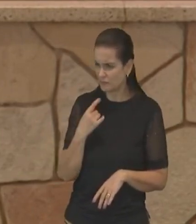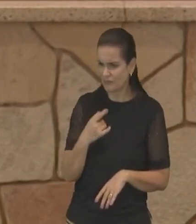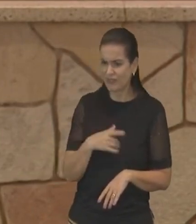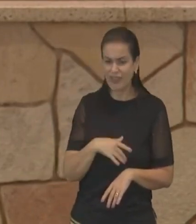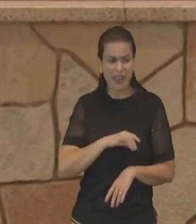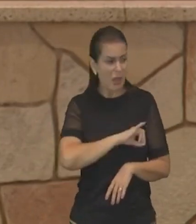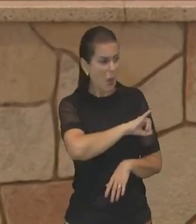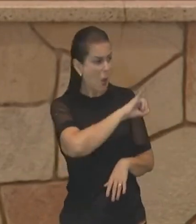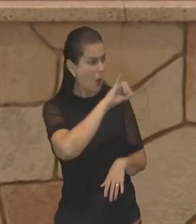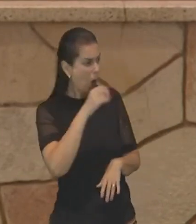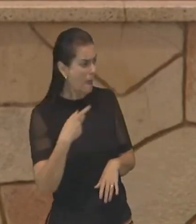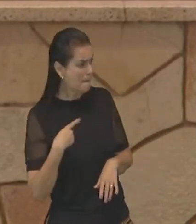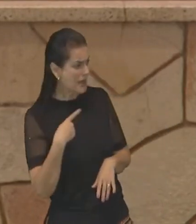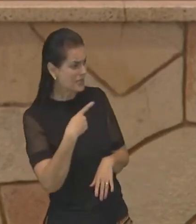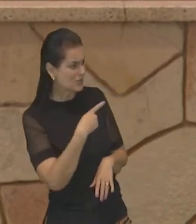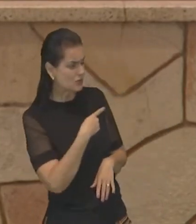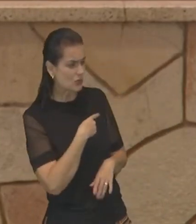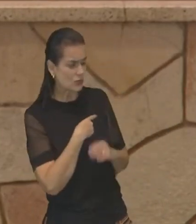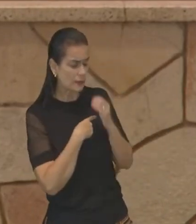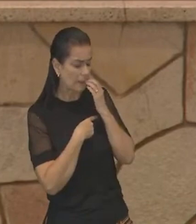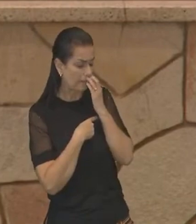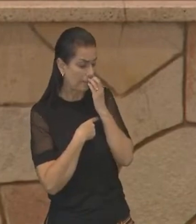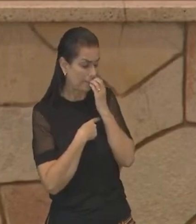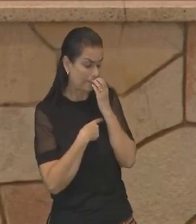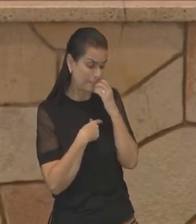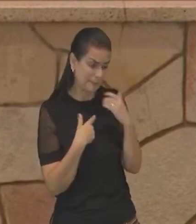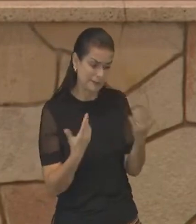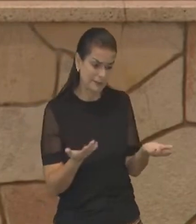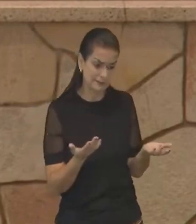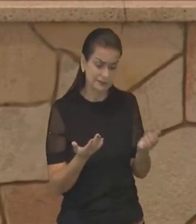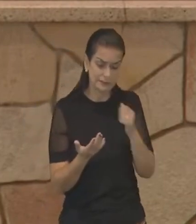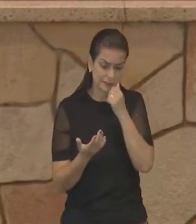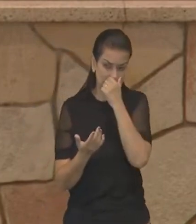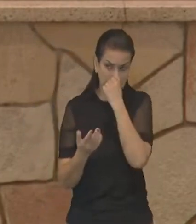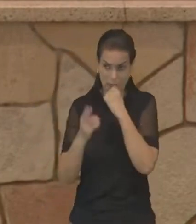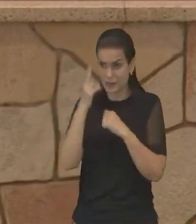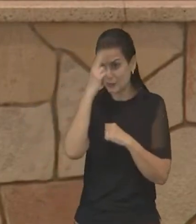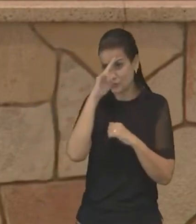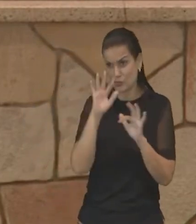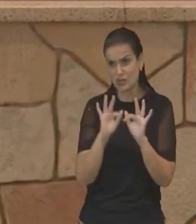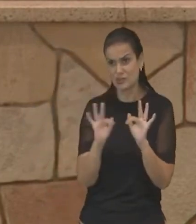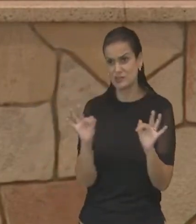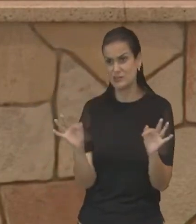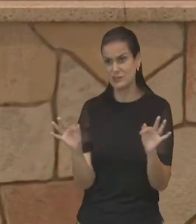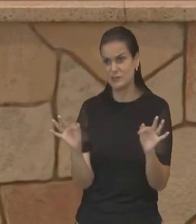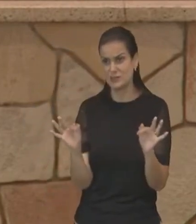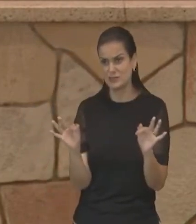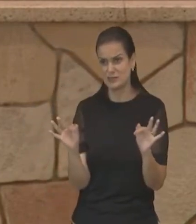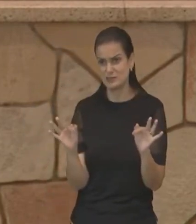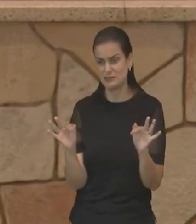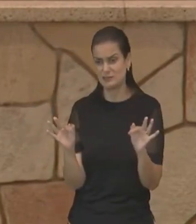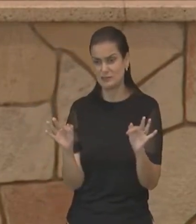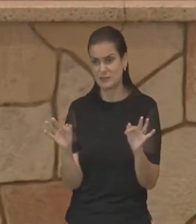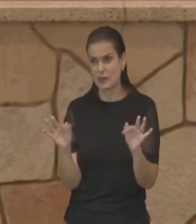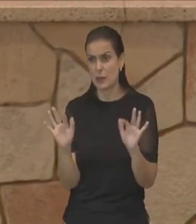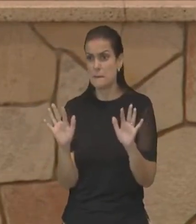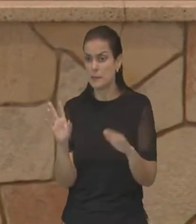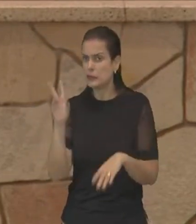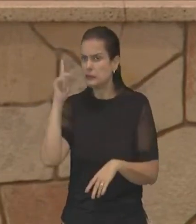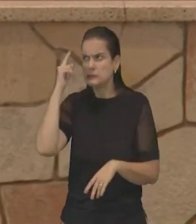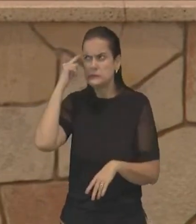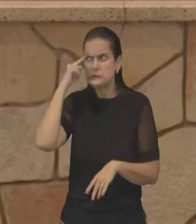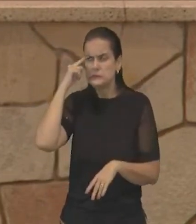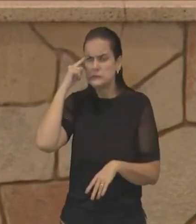pastor. Né? Meus amados, é uma história simplória até, mas nos leva a pensar